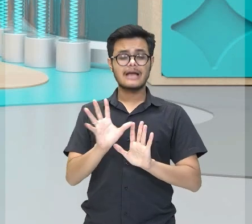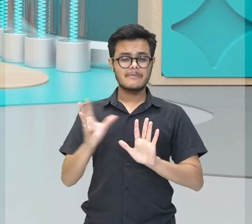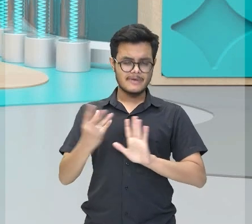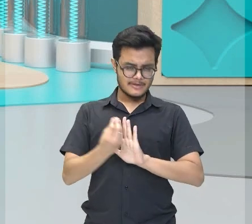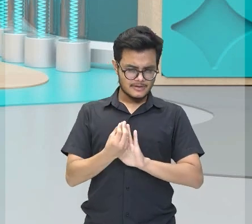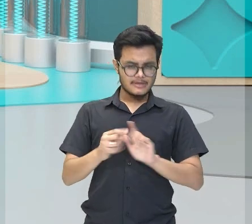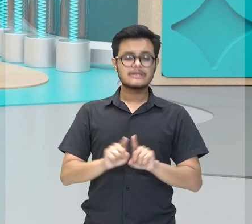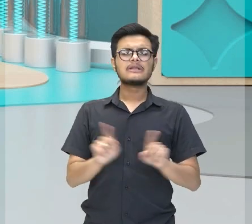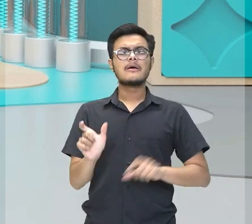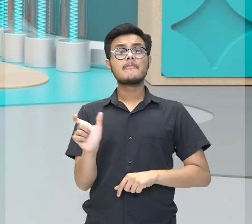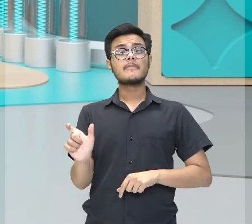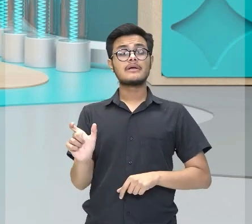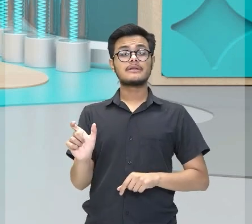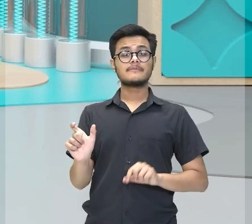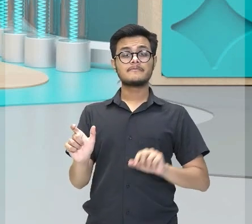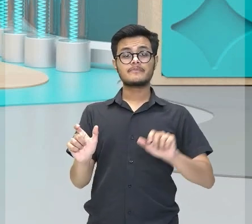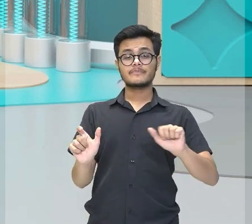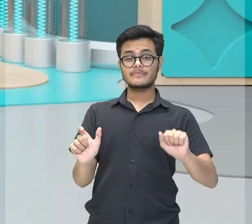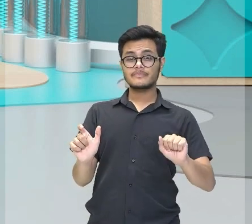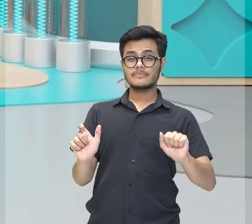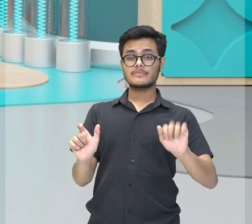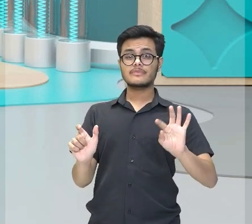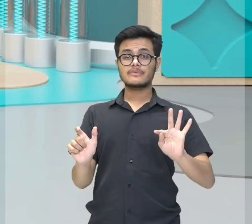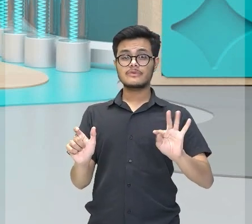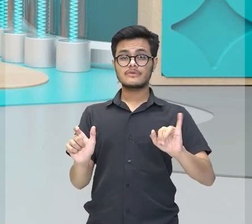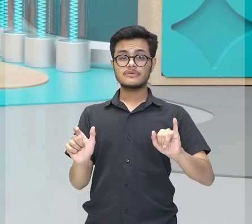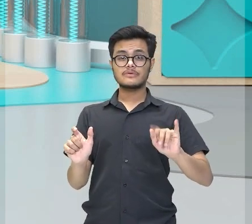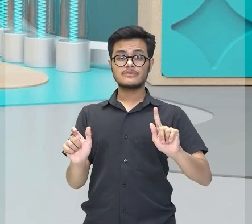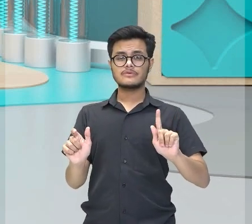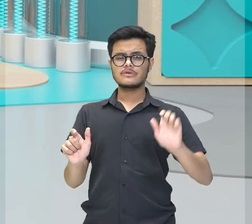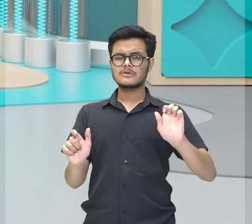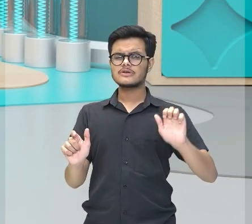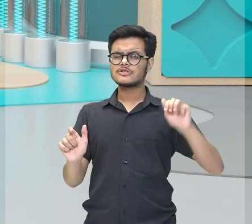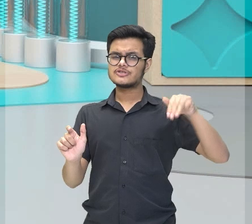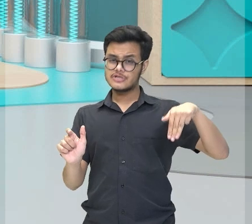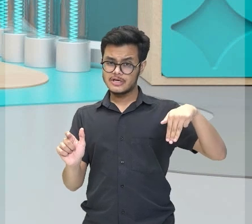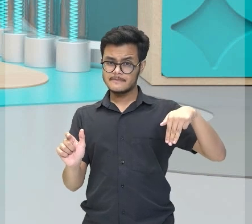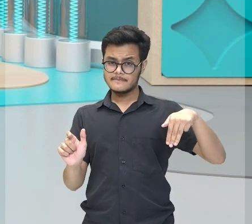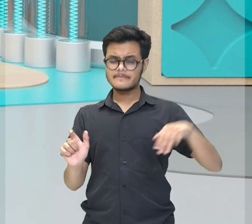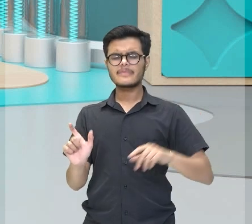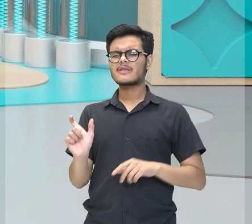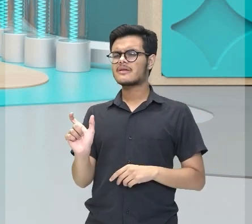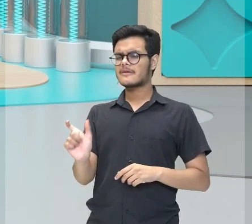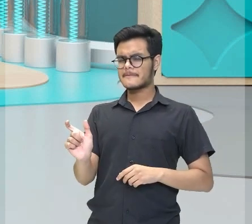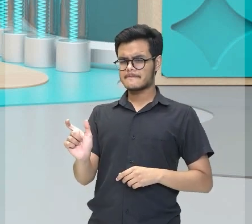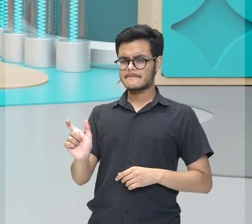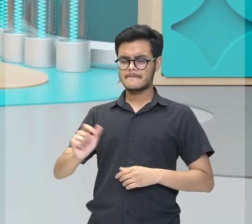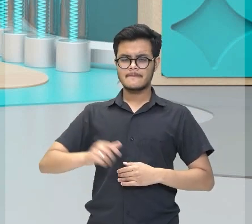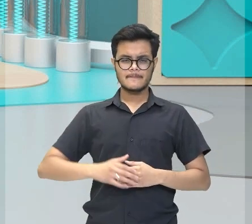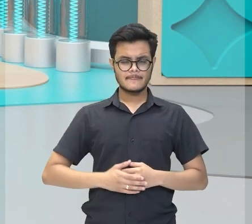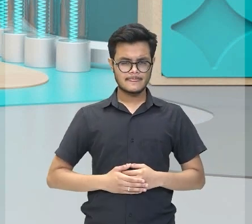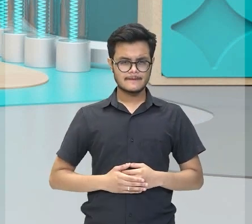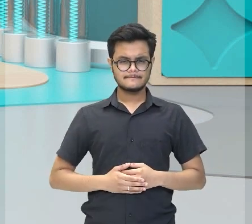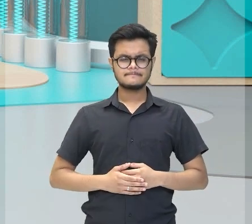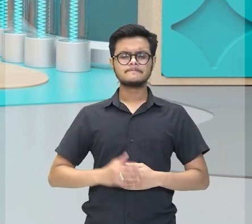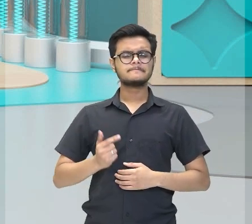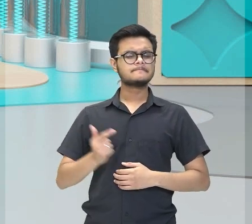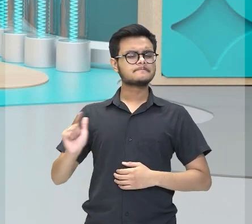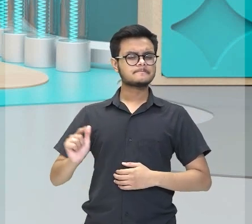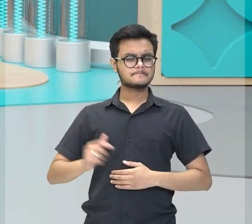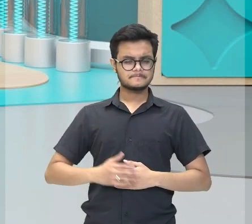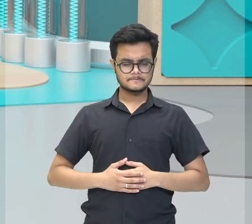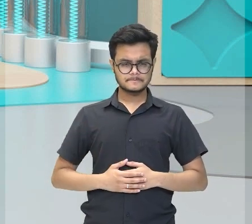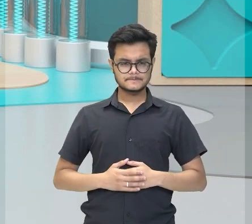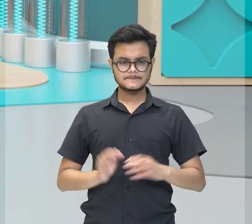a palavra em destaque é atingem, ok? Vamos agora ao nosso próximo exemplo.